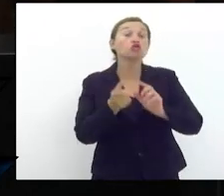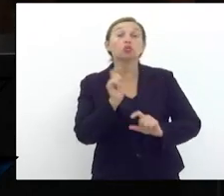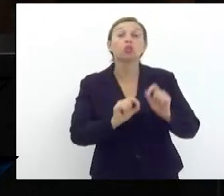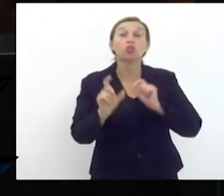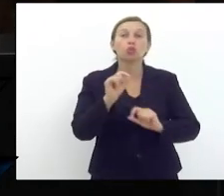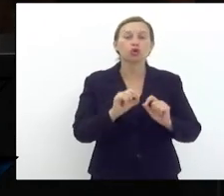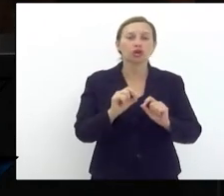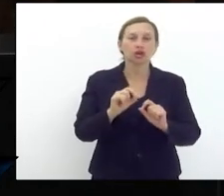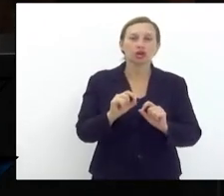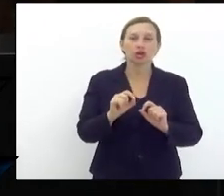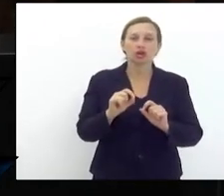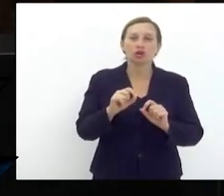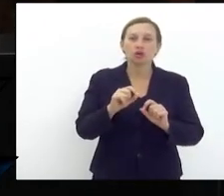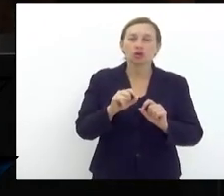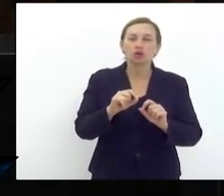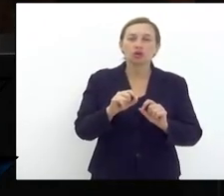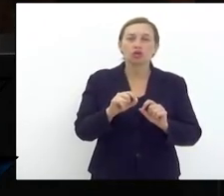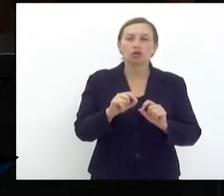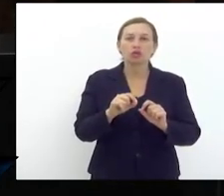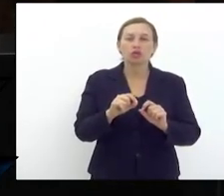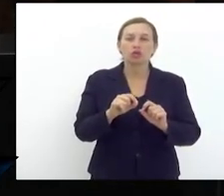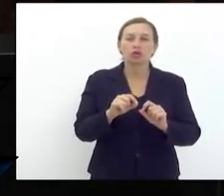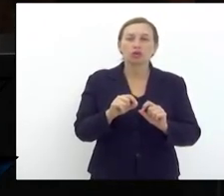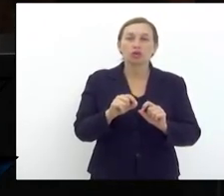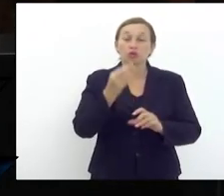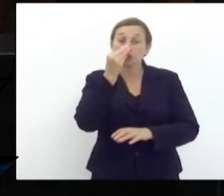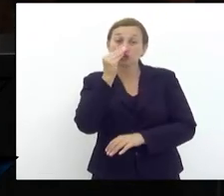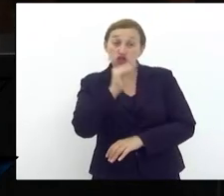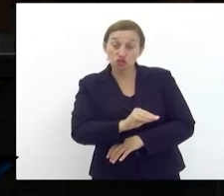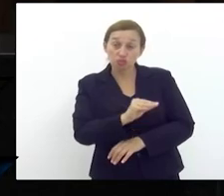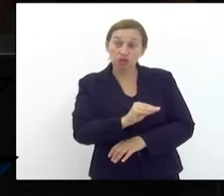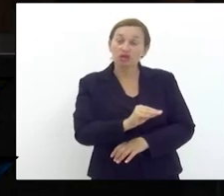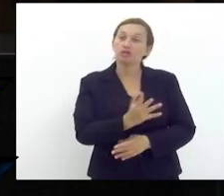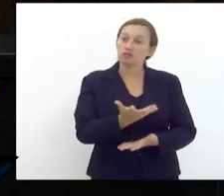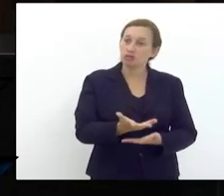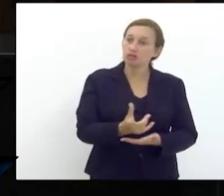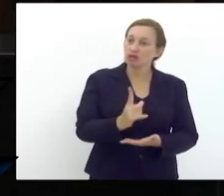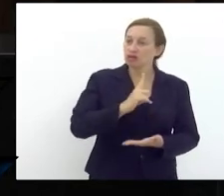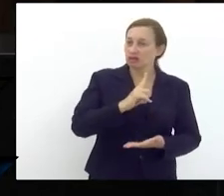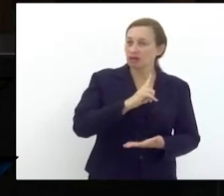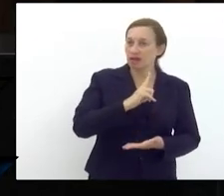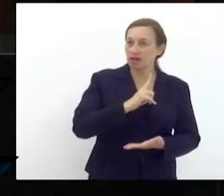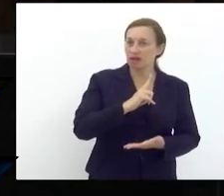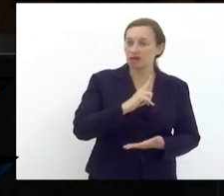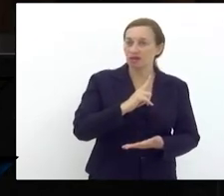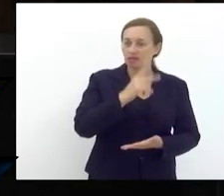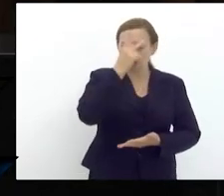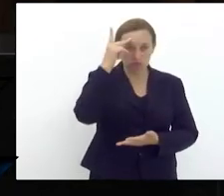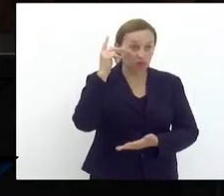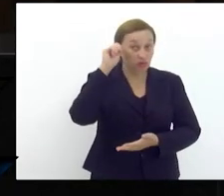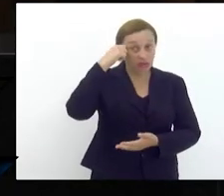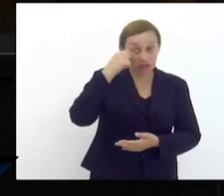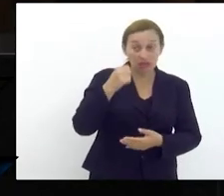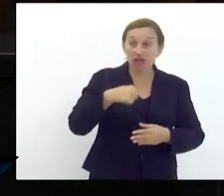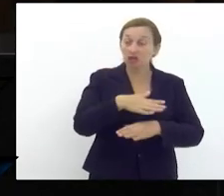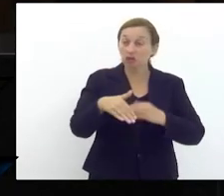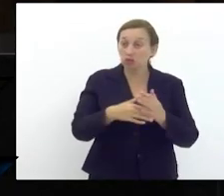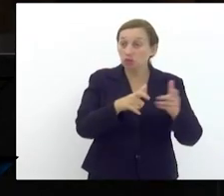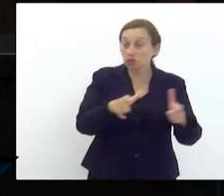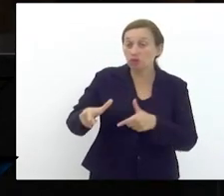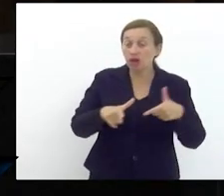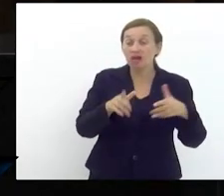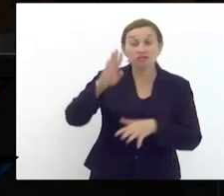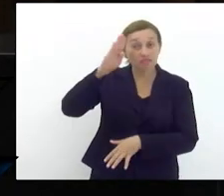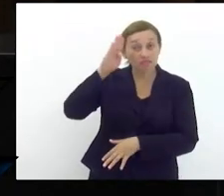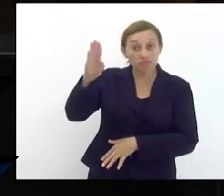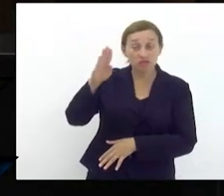o nível de naturalização a violência o racismo que existe em todo lugar mas em especial na Espanha